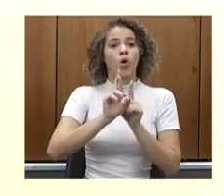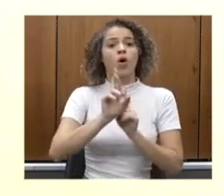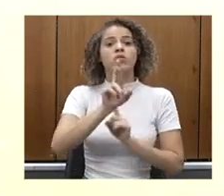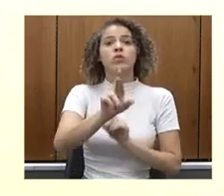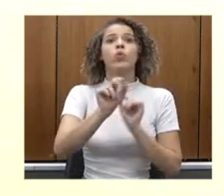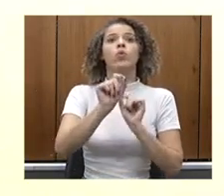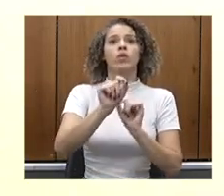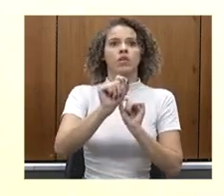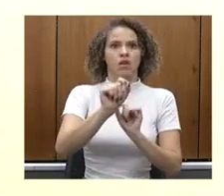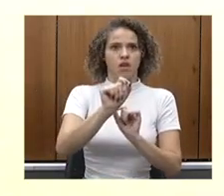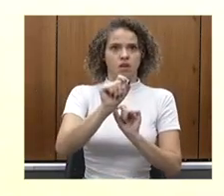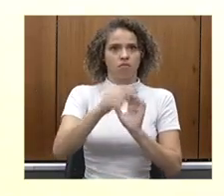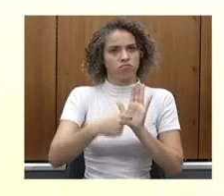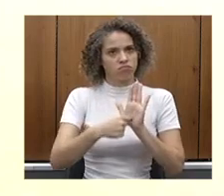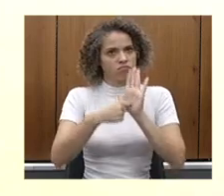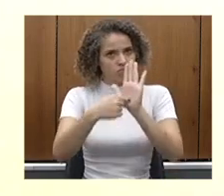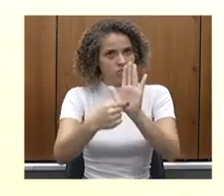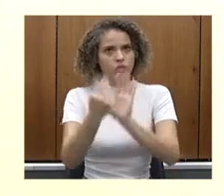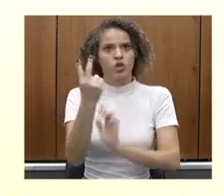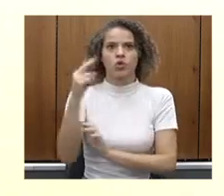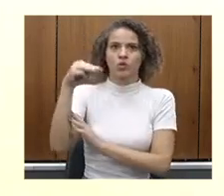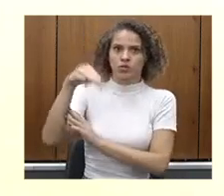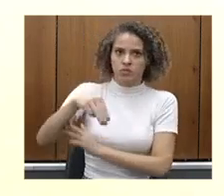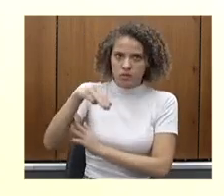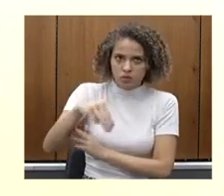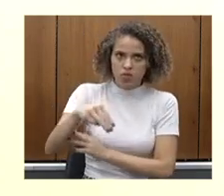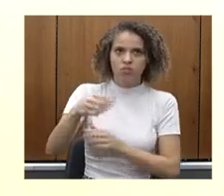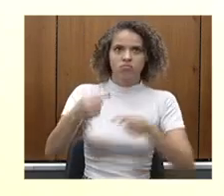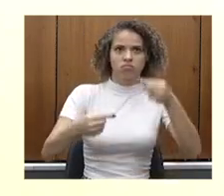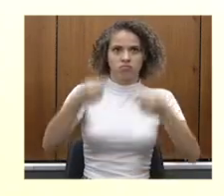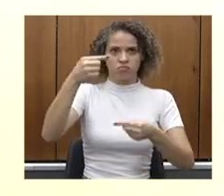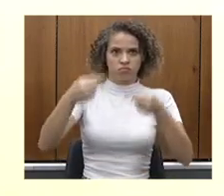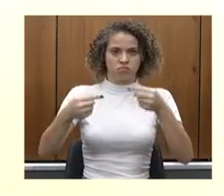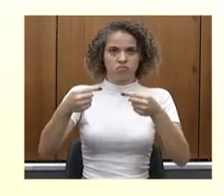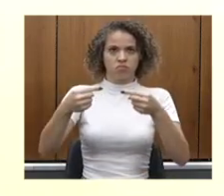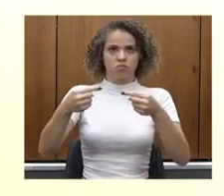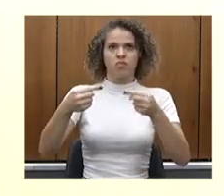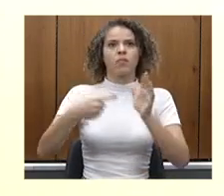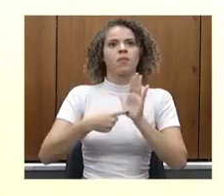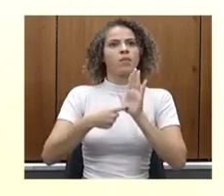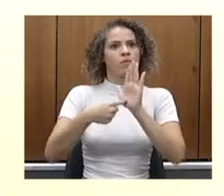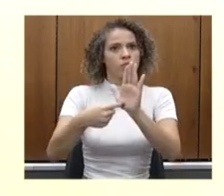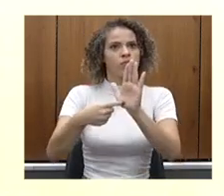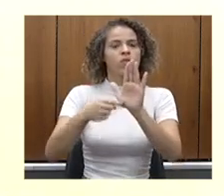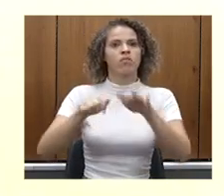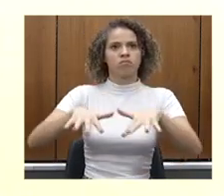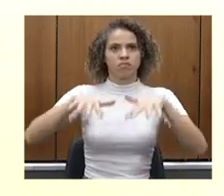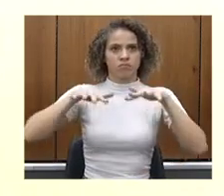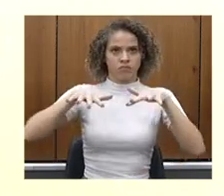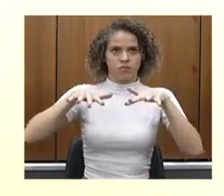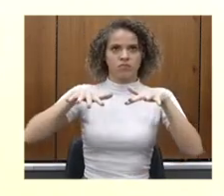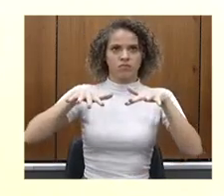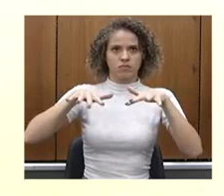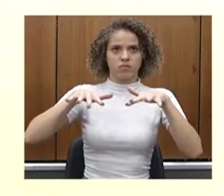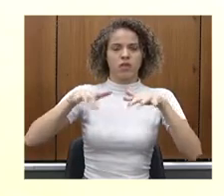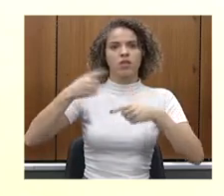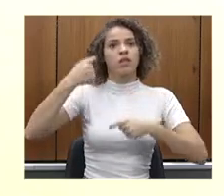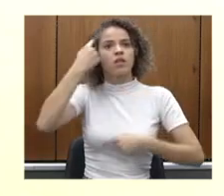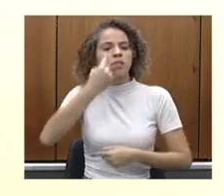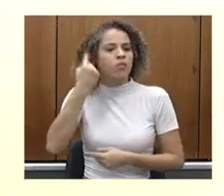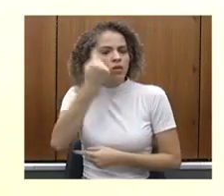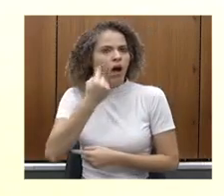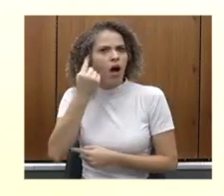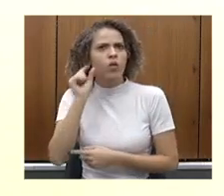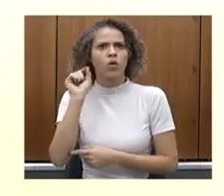interpelou disporá de mais dois minutos para suas considerações finais. No decorrer da reunião, as deputadas e os deputados